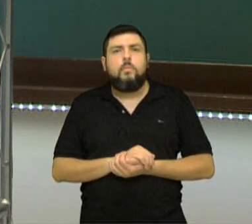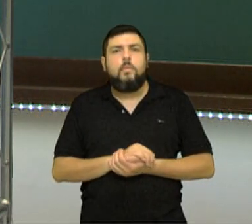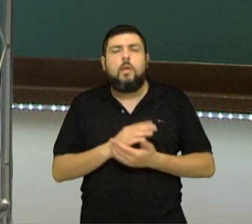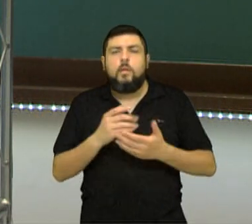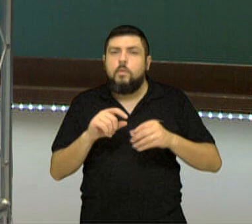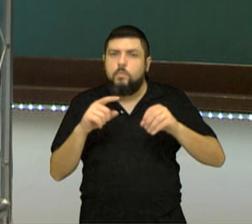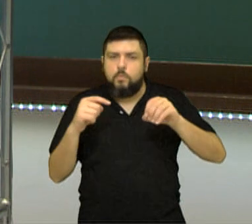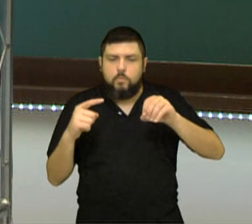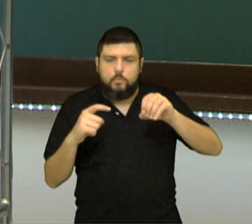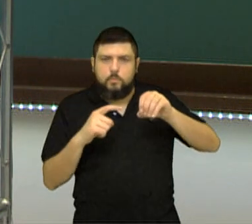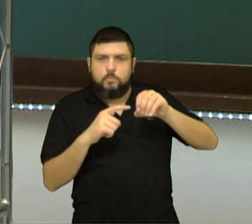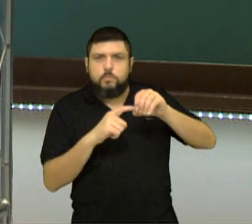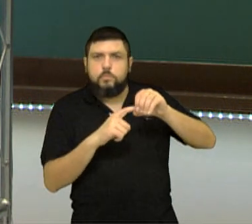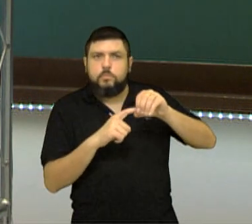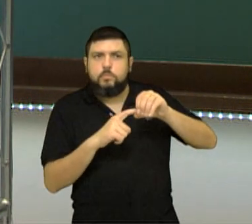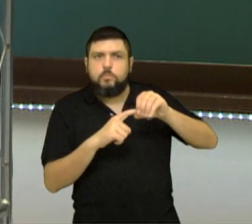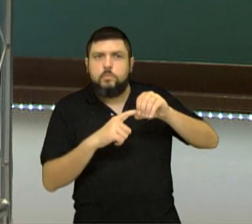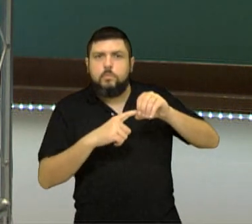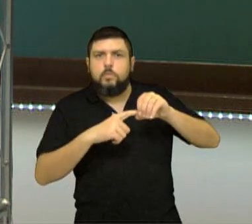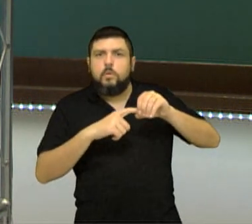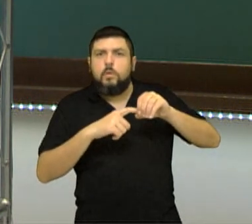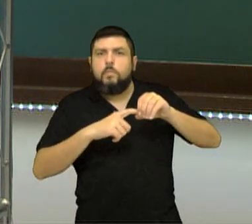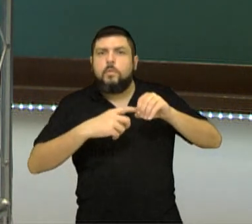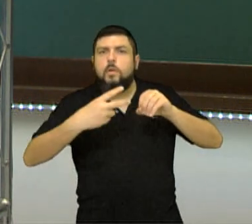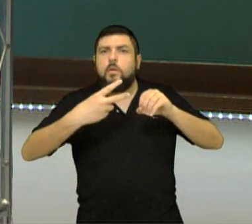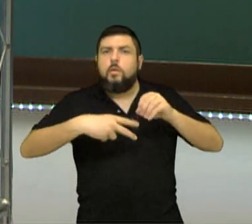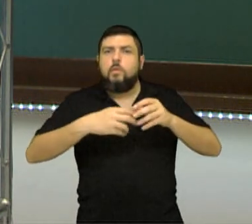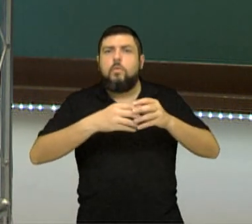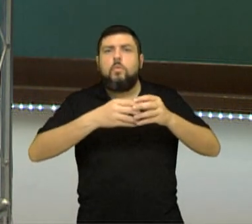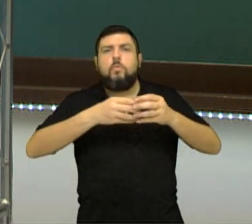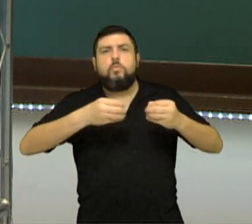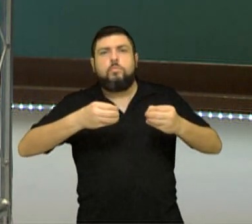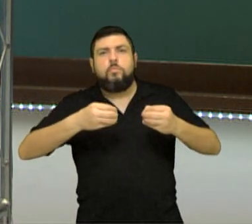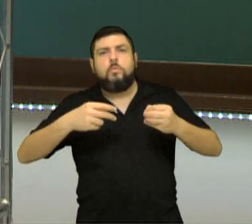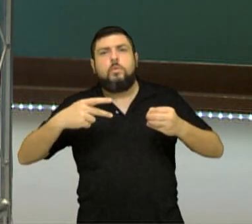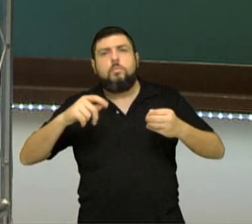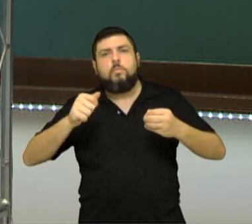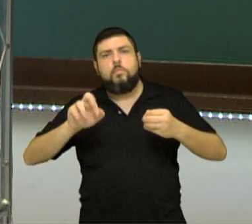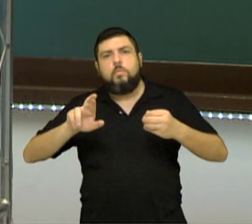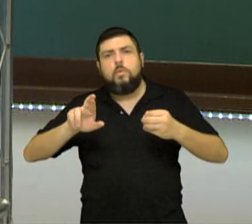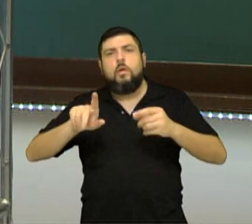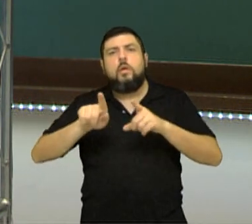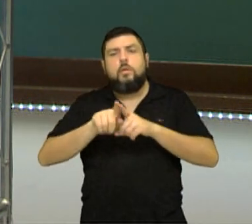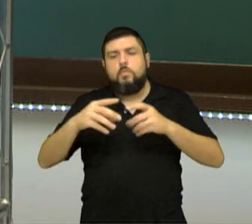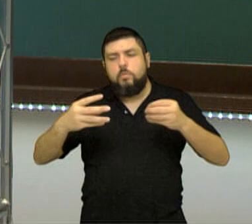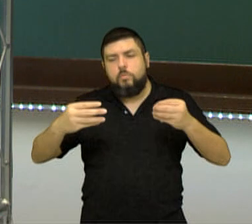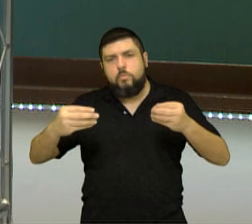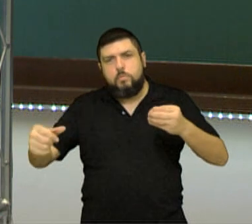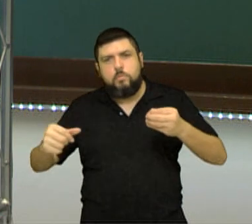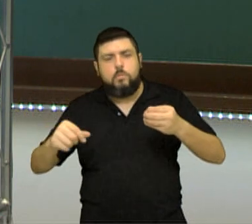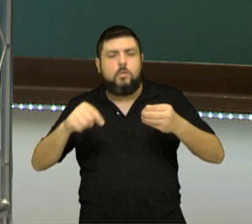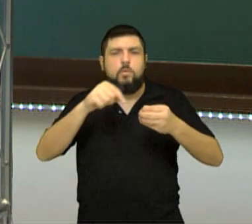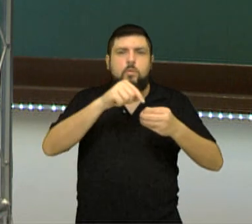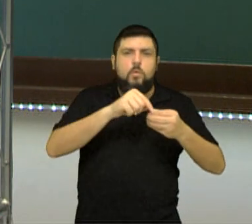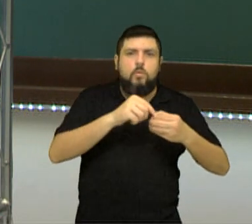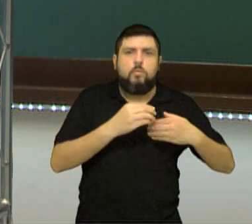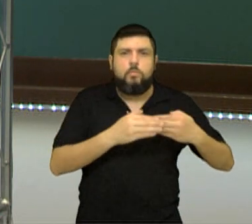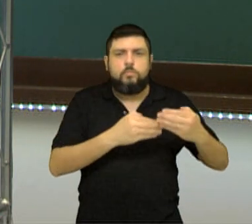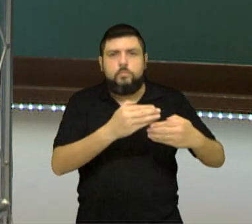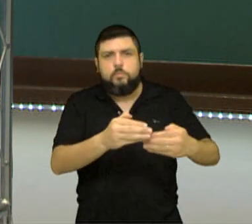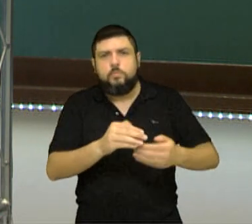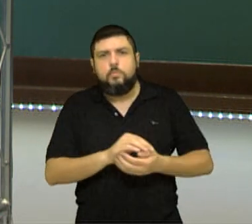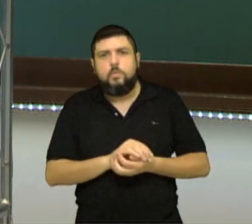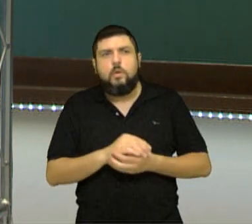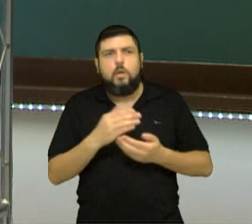segunda divisão da meiose e origina o segundo glóbulo polar, o qual também se degenera. Tá? Então, são em 2 momentos da formação desse glóbulo